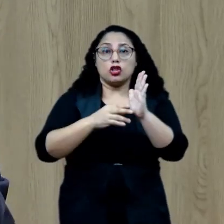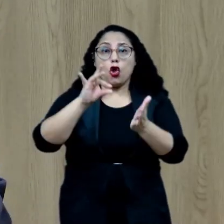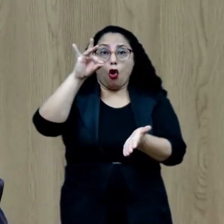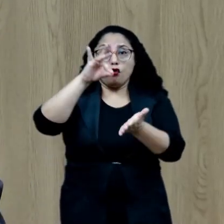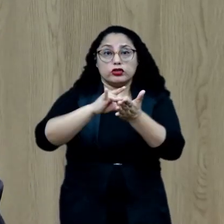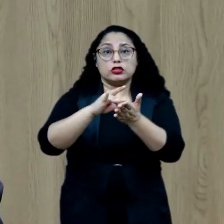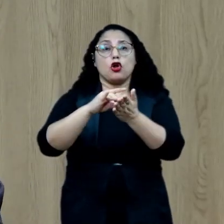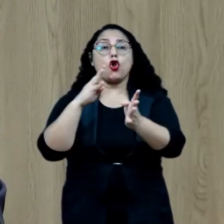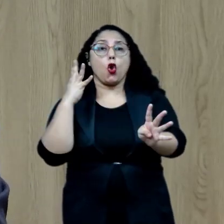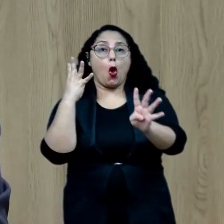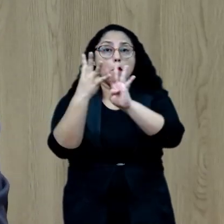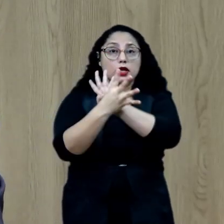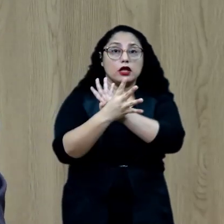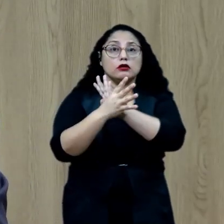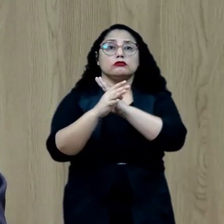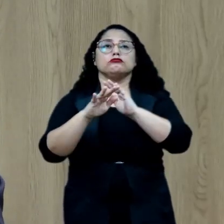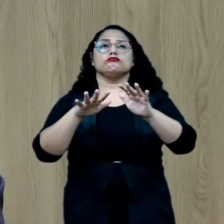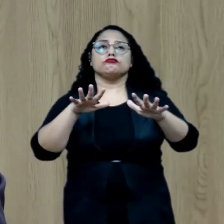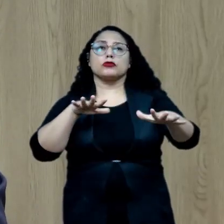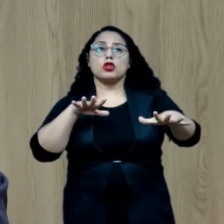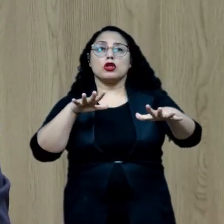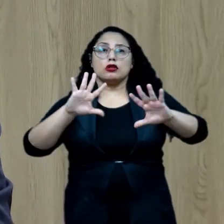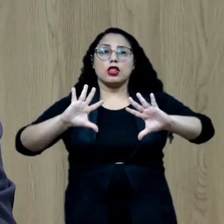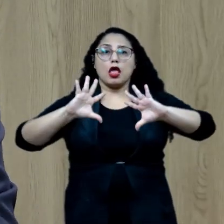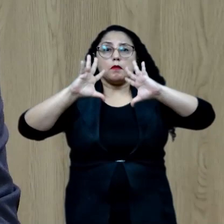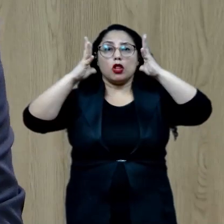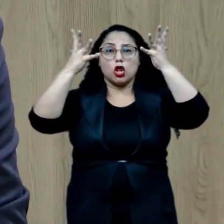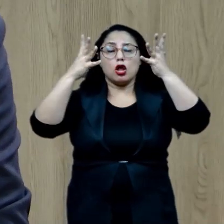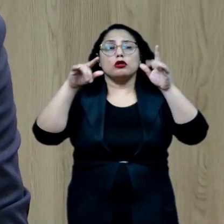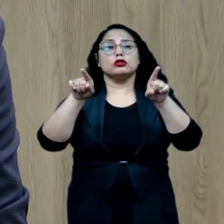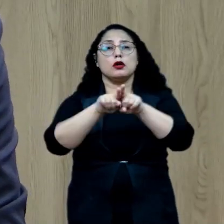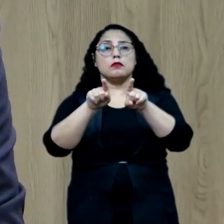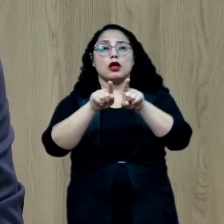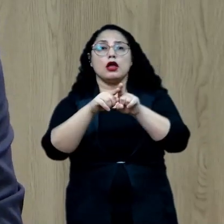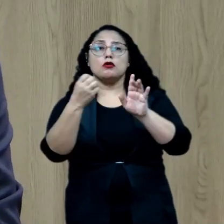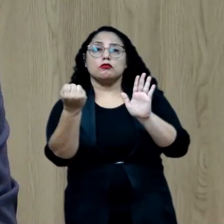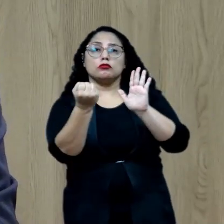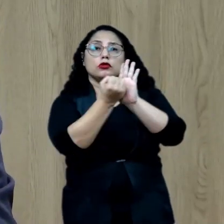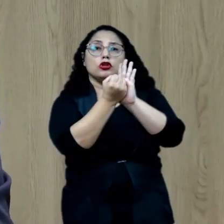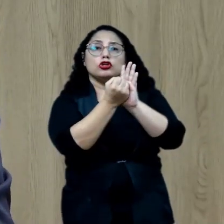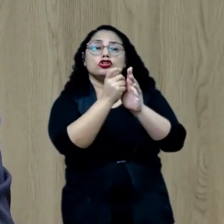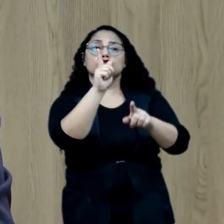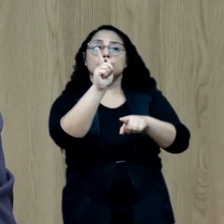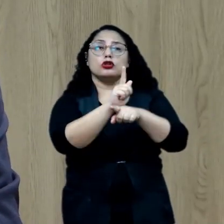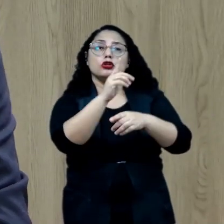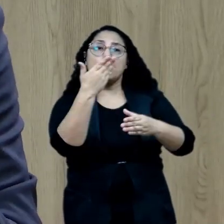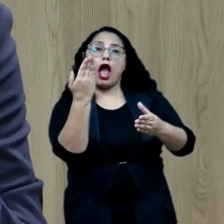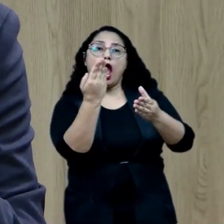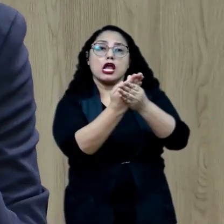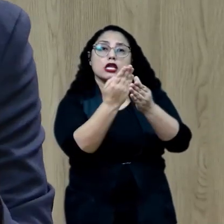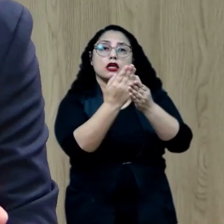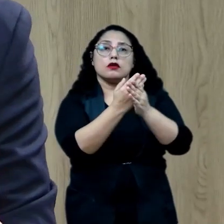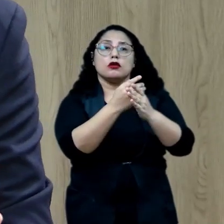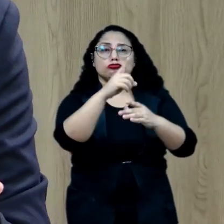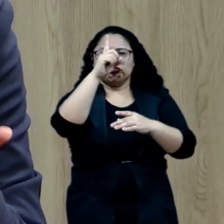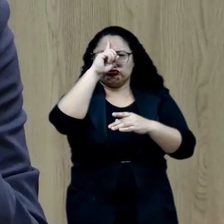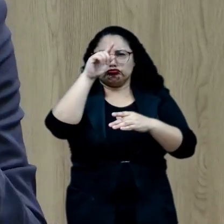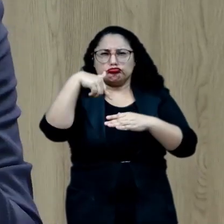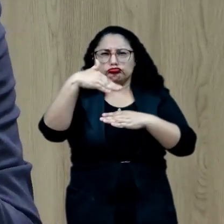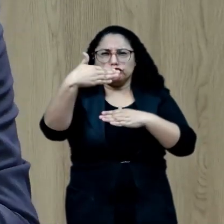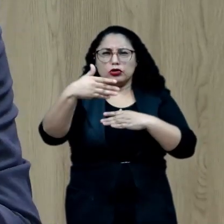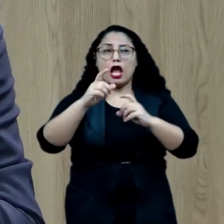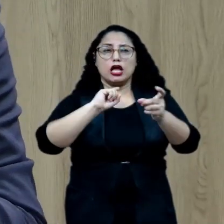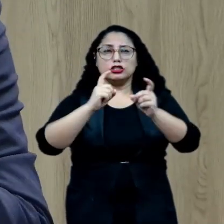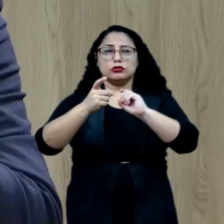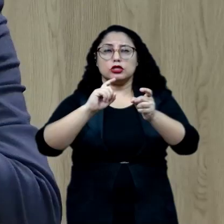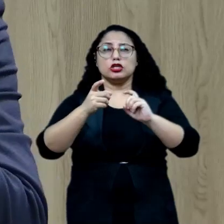e comercial, cerimonial, protocolo, gerenciamento eletrônico de arquivos, rotinas administrativas,